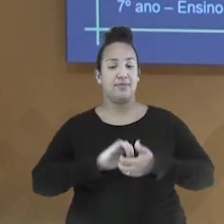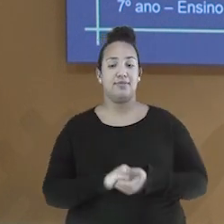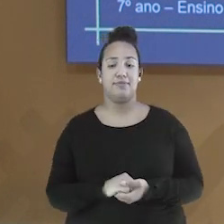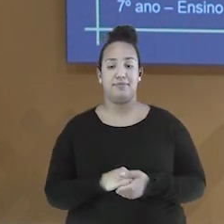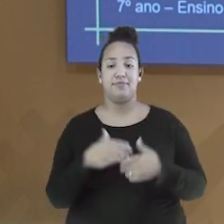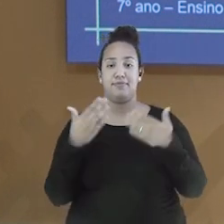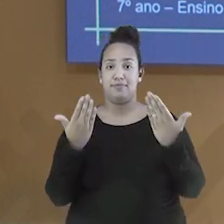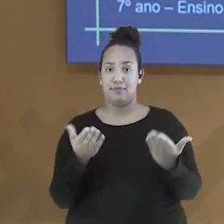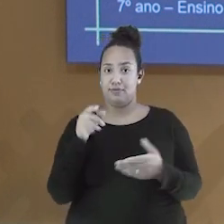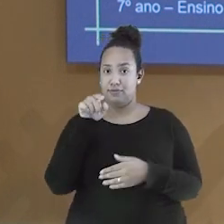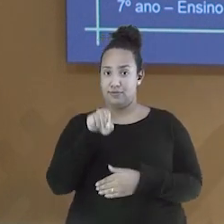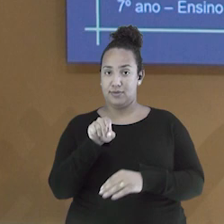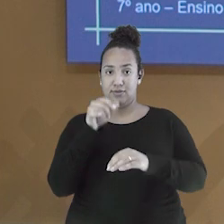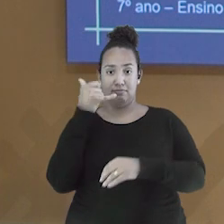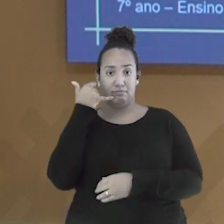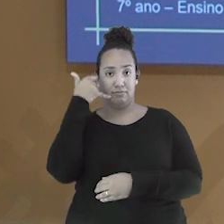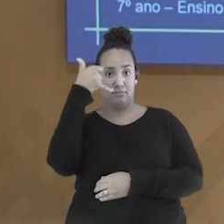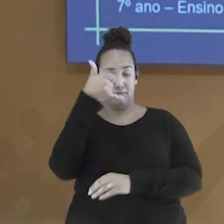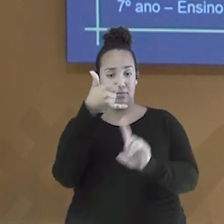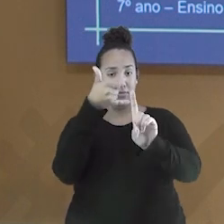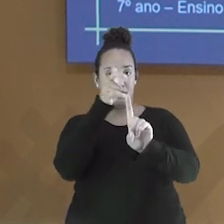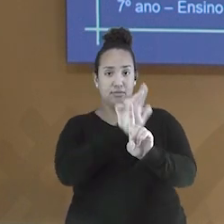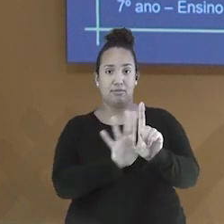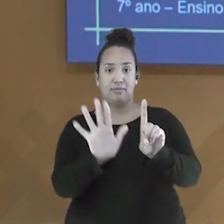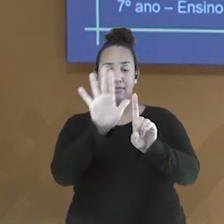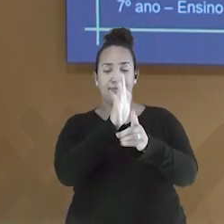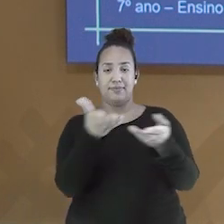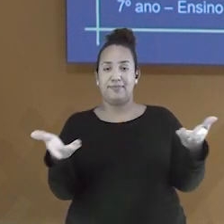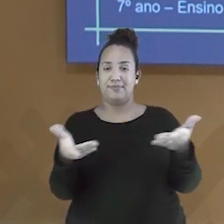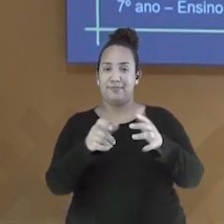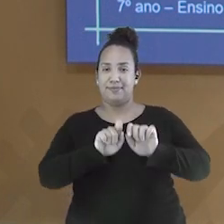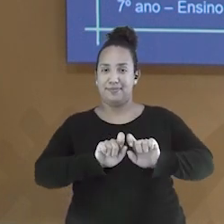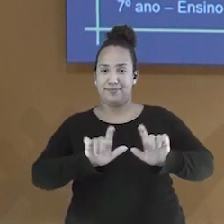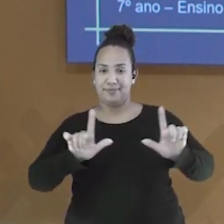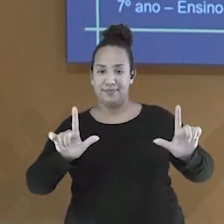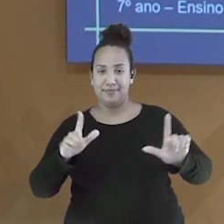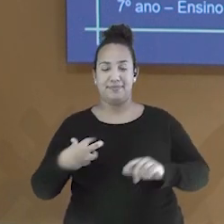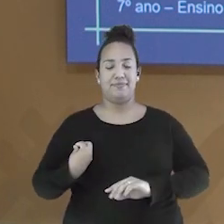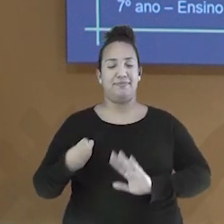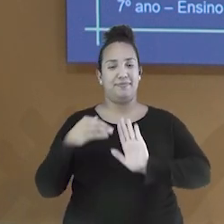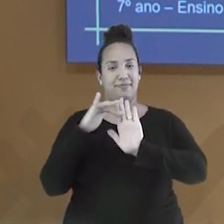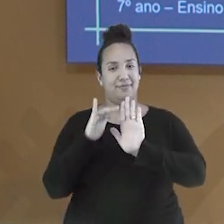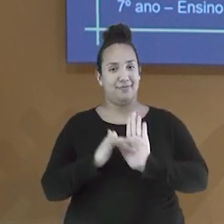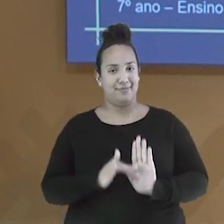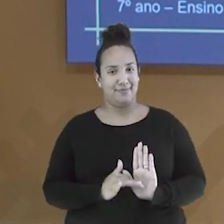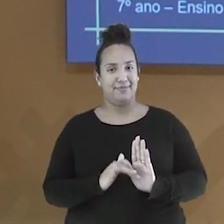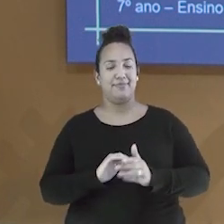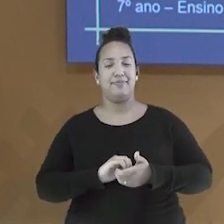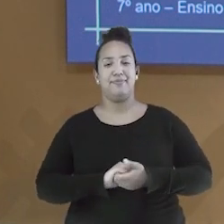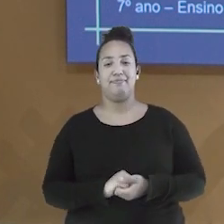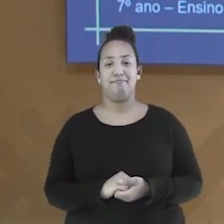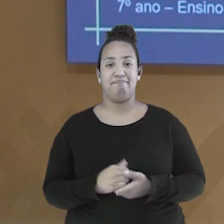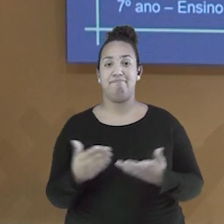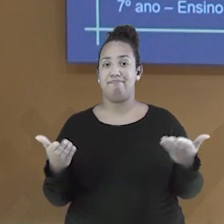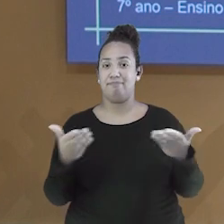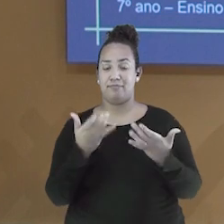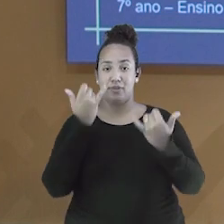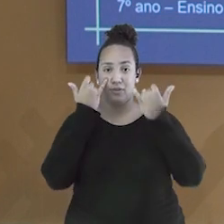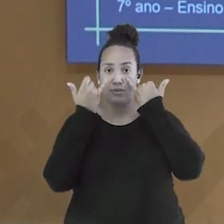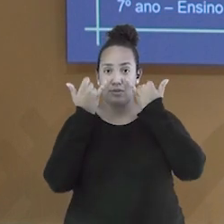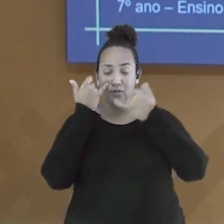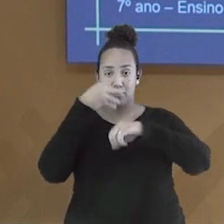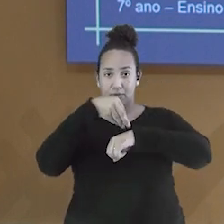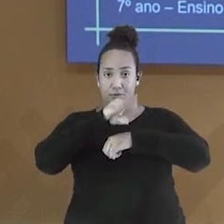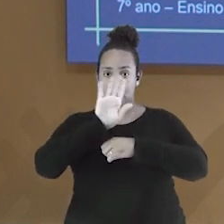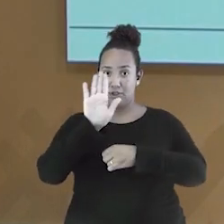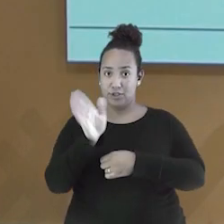a câmera do seu celular para o QR Code que aparece aí na sua tela e marcar sua presença. Agora que já passei as informações,